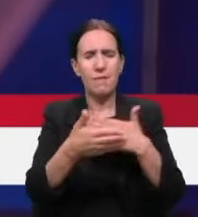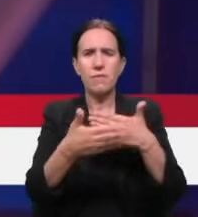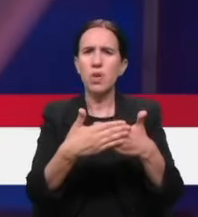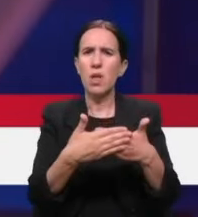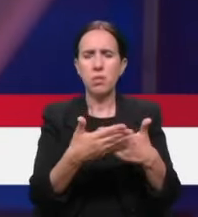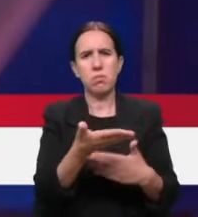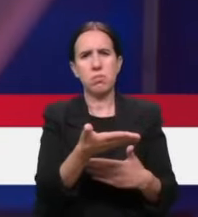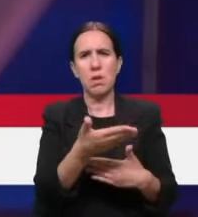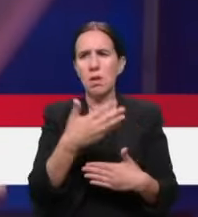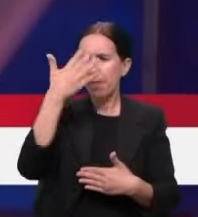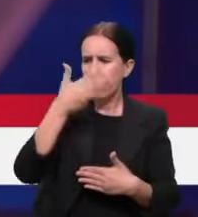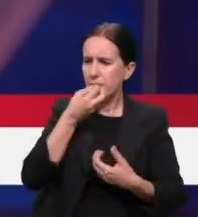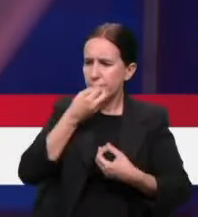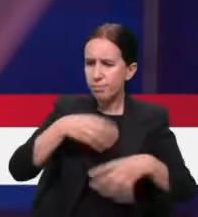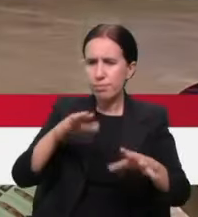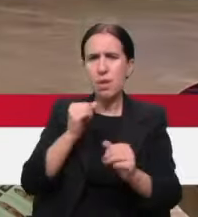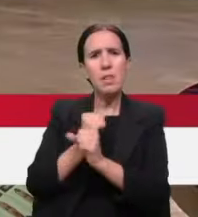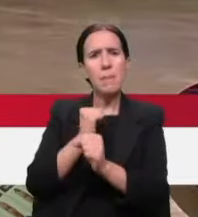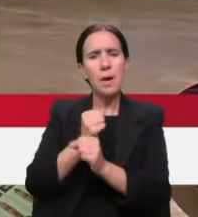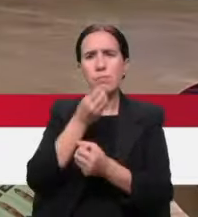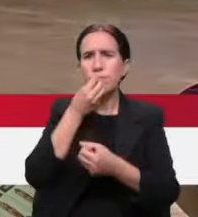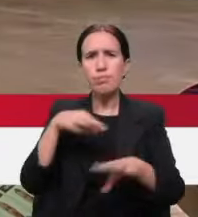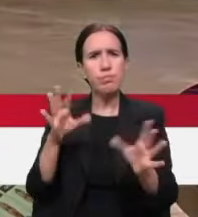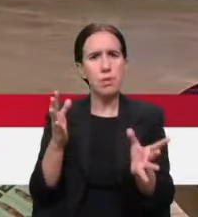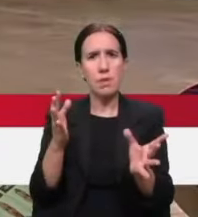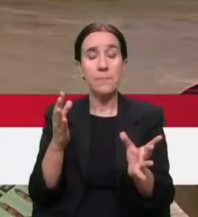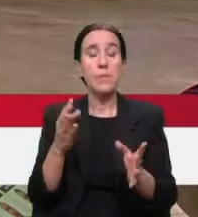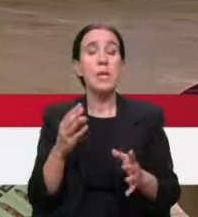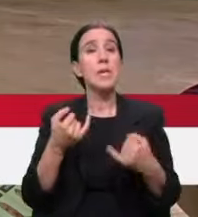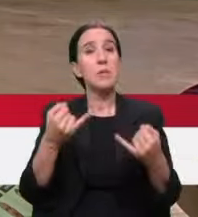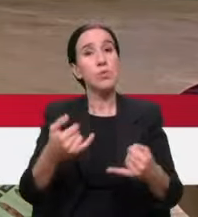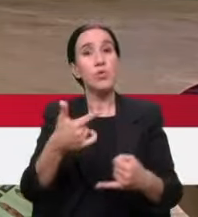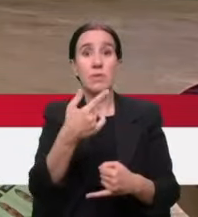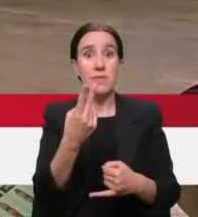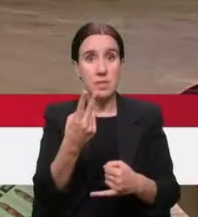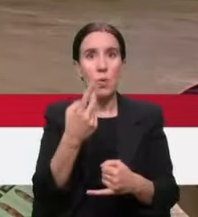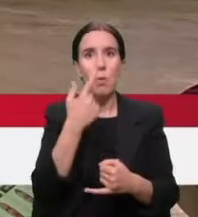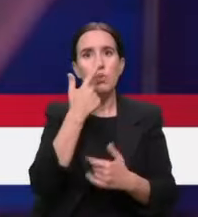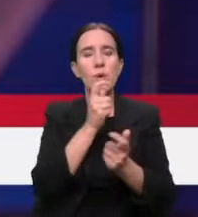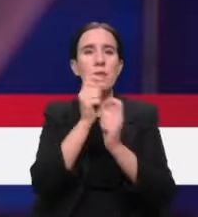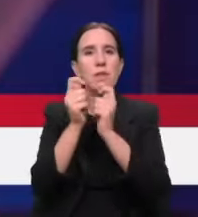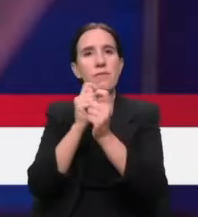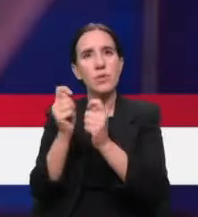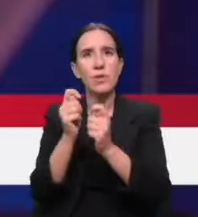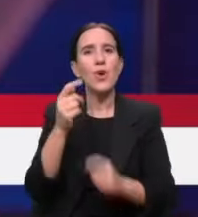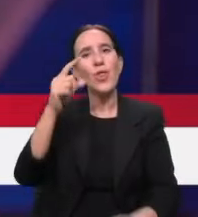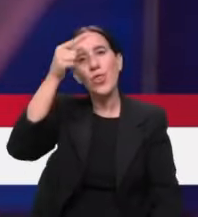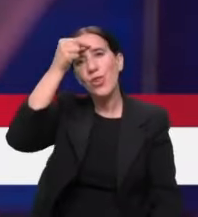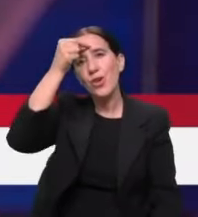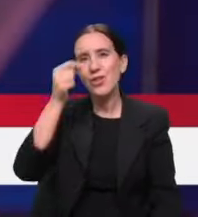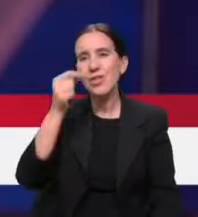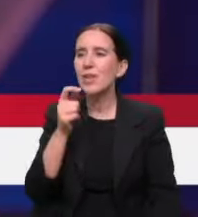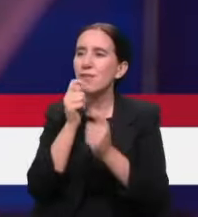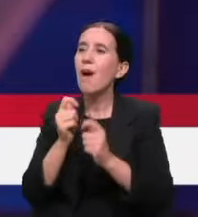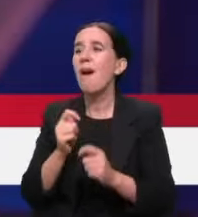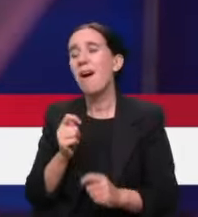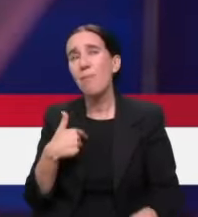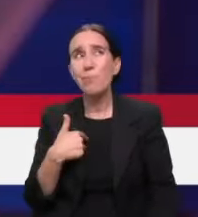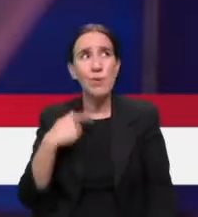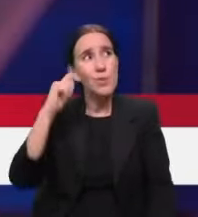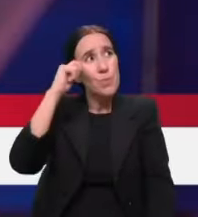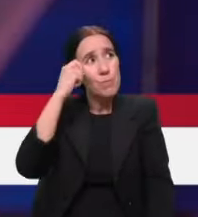perdeu o dia de trabalho. E depois na televisão, quando entrevistou as pessoas, só entrevistou os totós. Ah, pois, prejudicou, mas